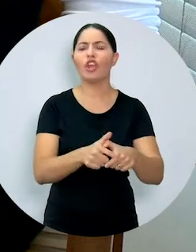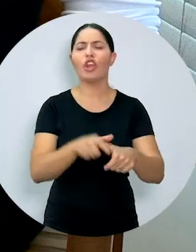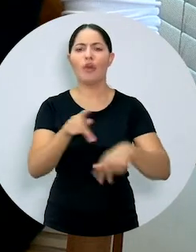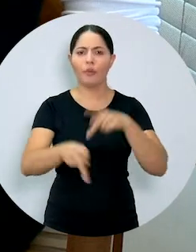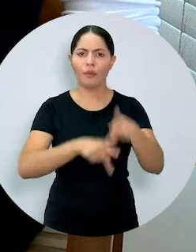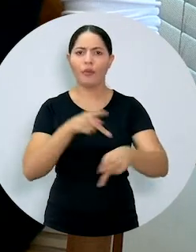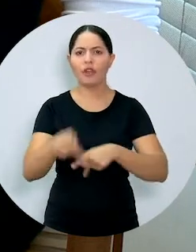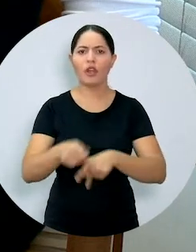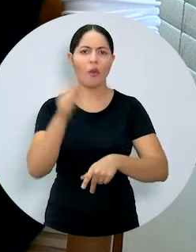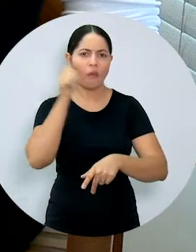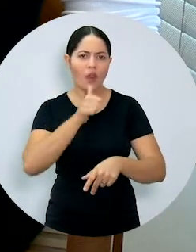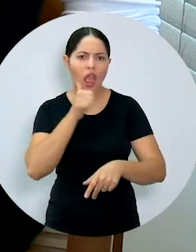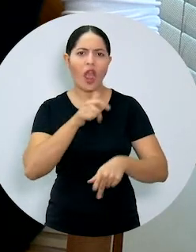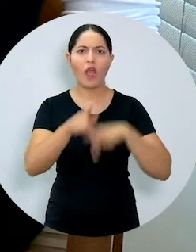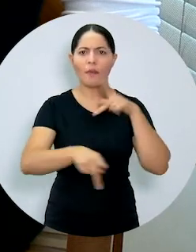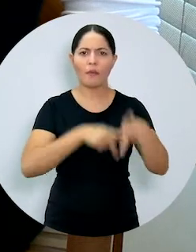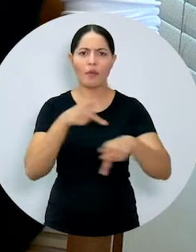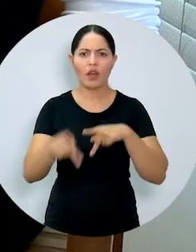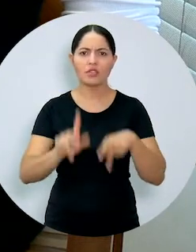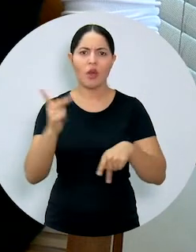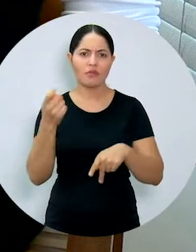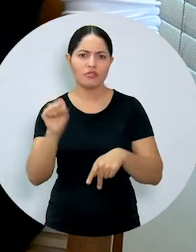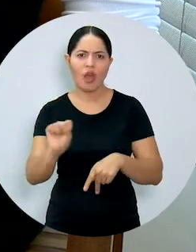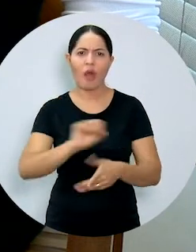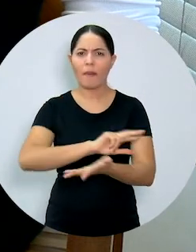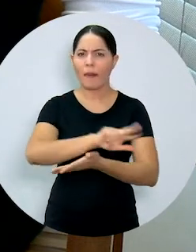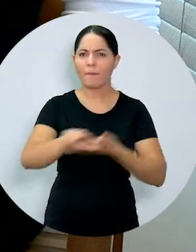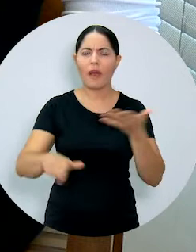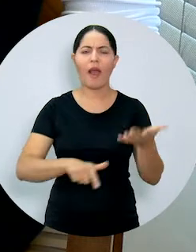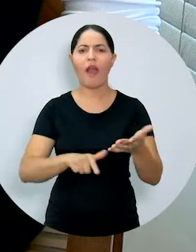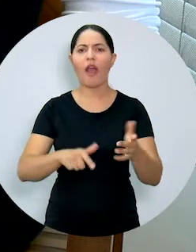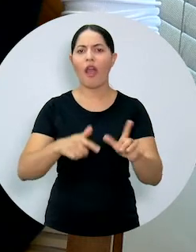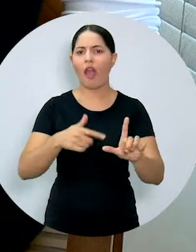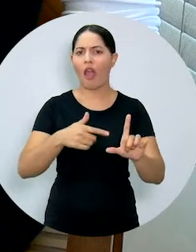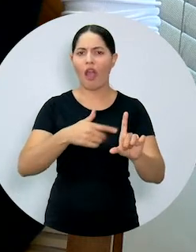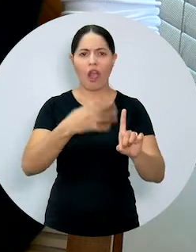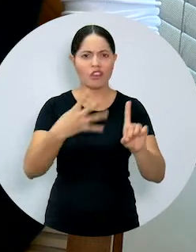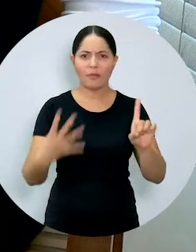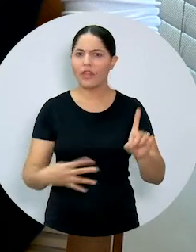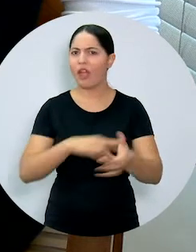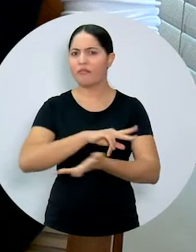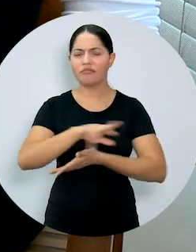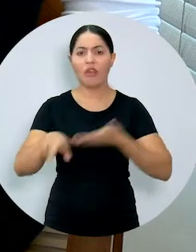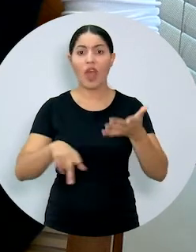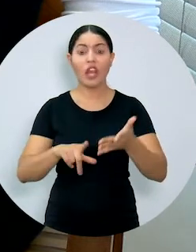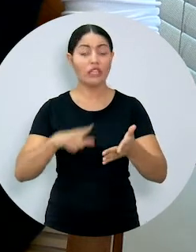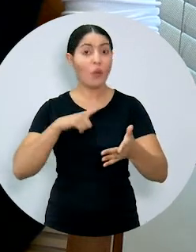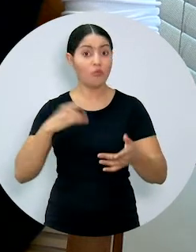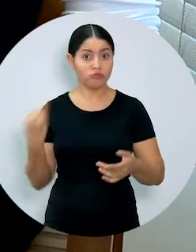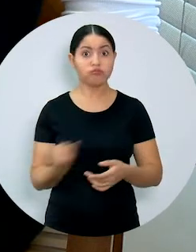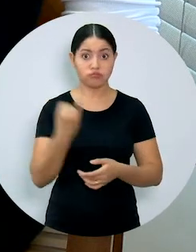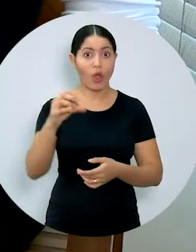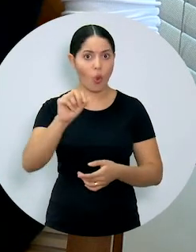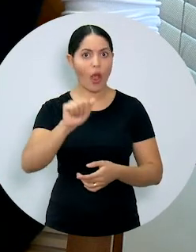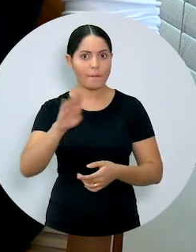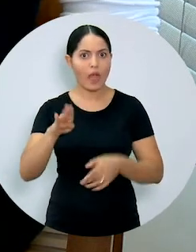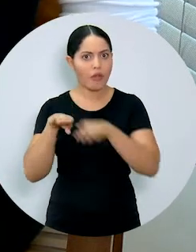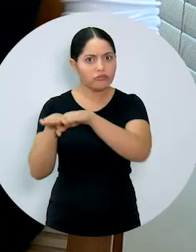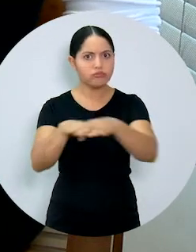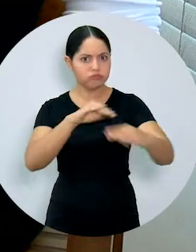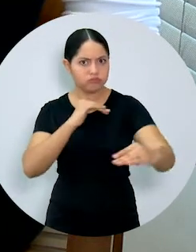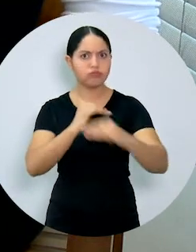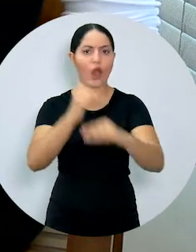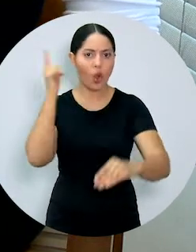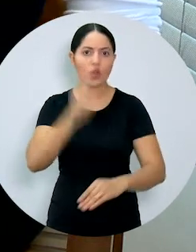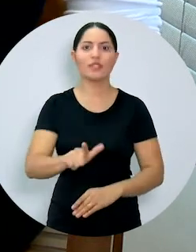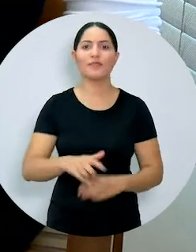do LGBT, tudo. Ou seja, a Ordem dos Advogados é, sem dúvida nenhuma, um grande instrumento em prol da igualdade.